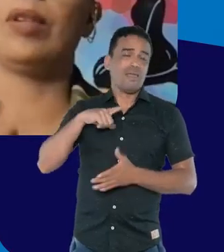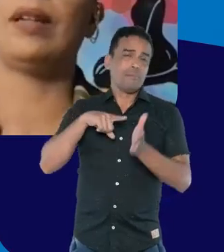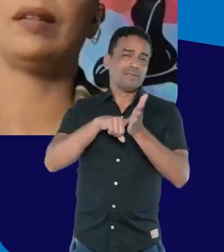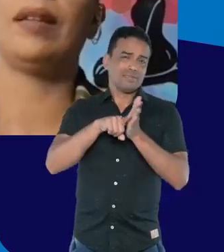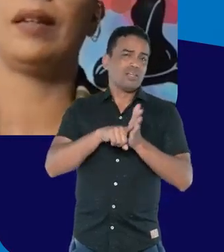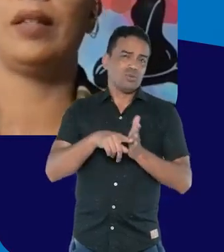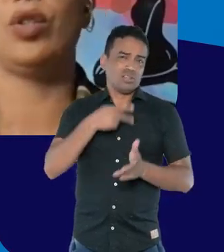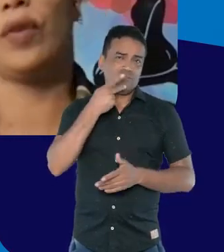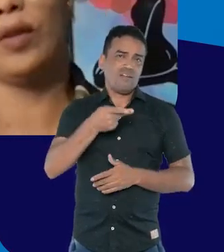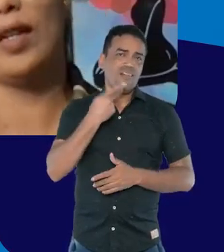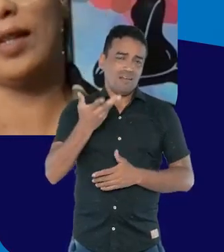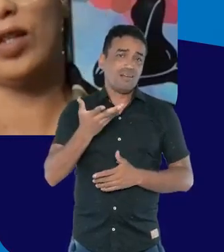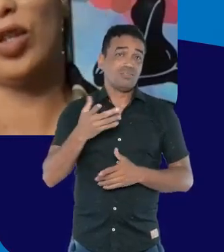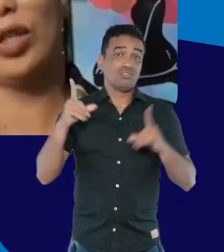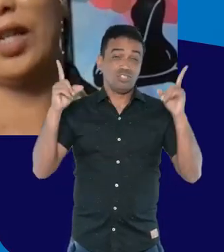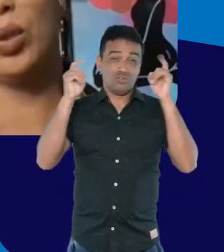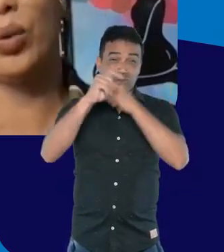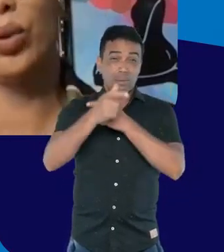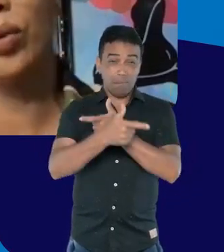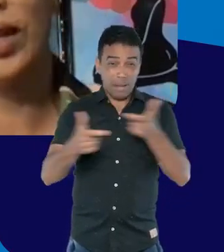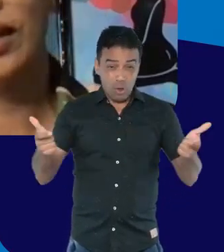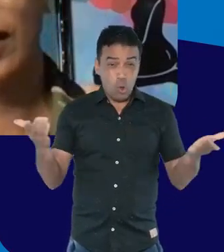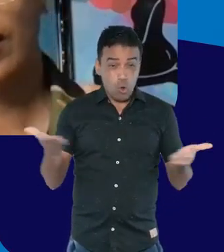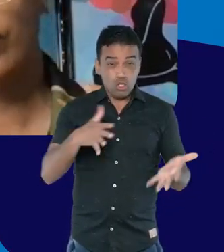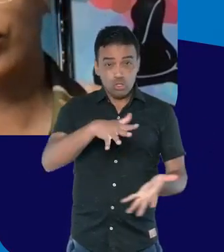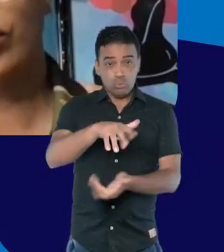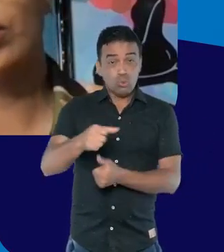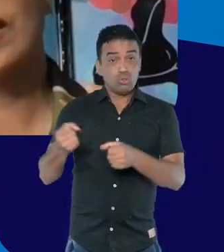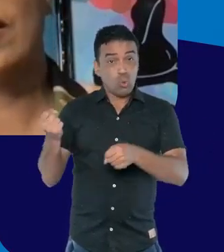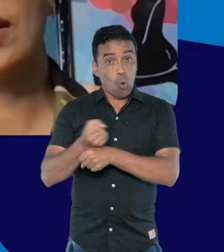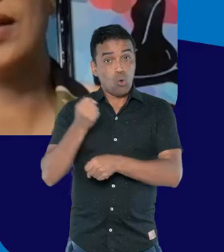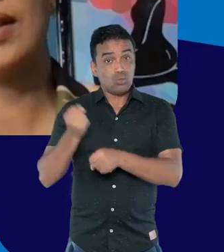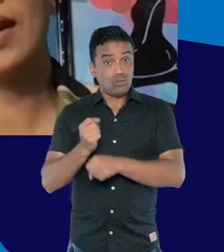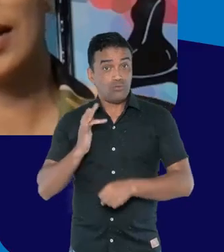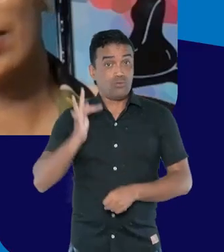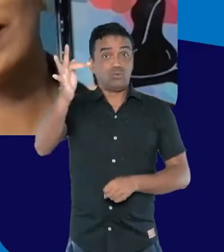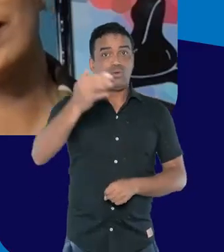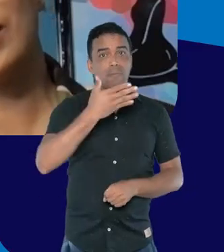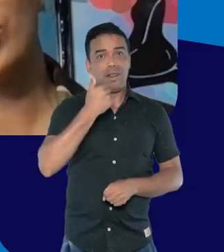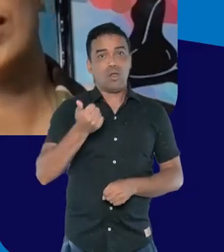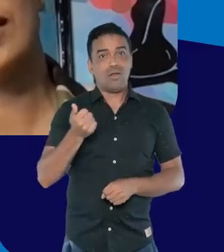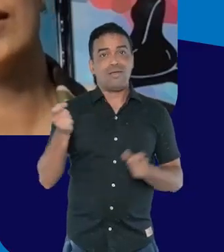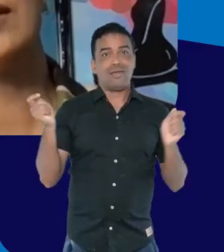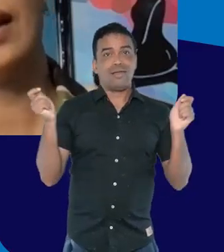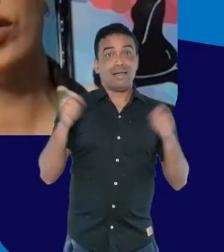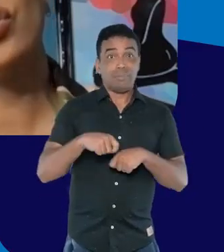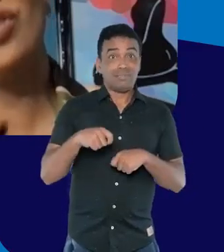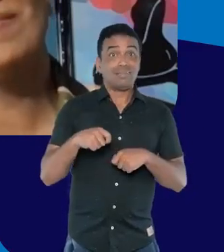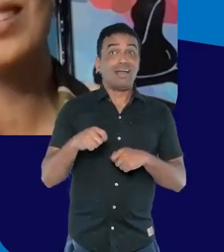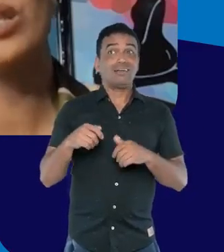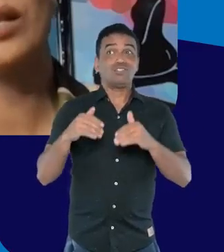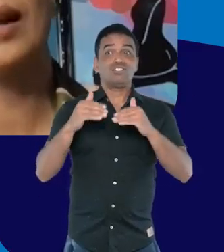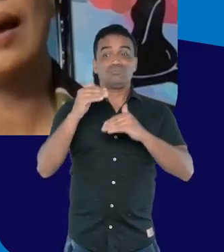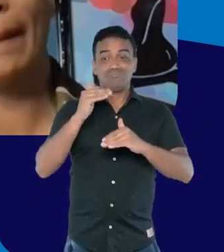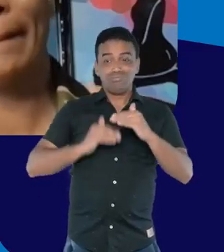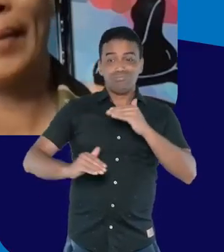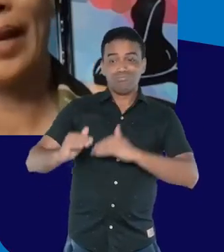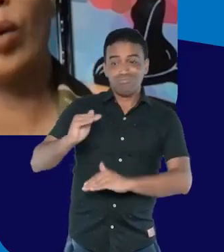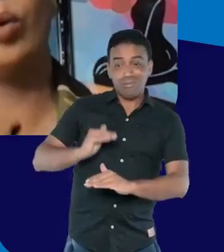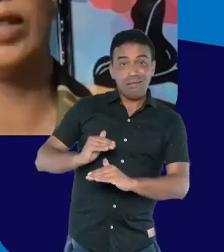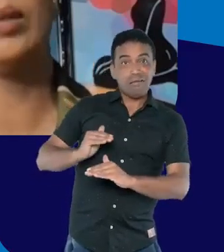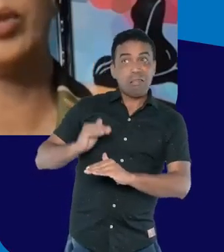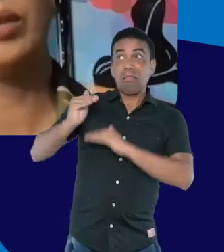né? Que uma das grandes dificuldades que a gente tem de construir futuros melhores é essa capacidade decrescente de